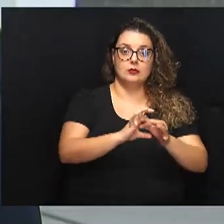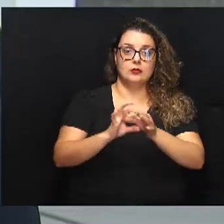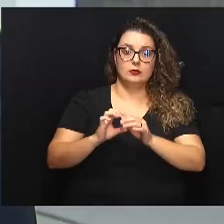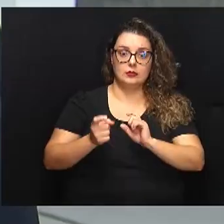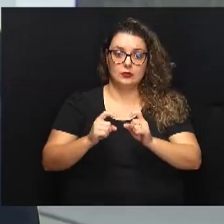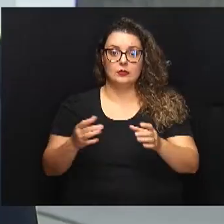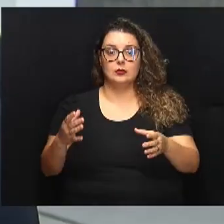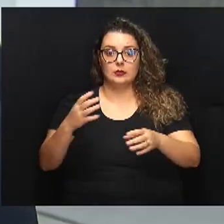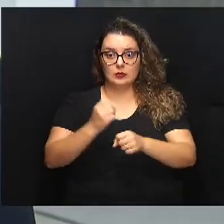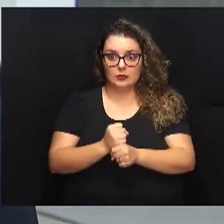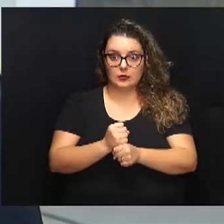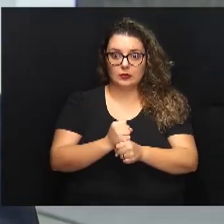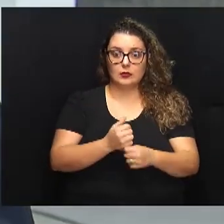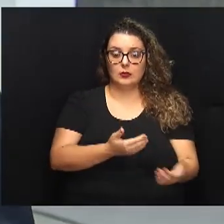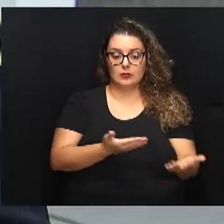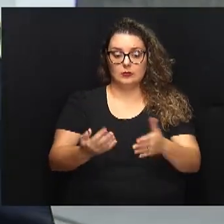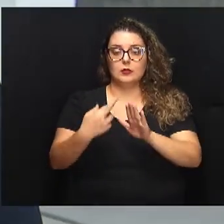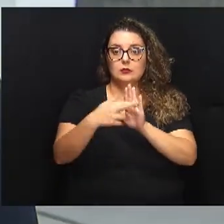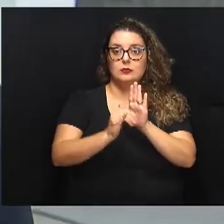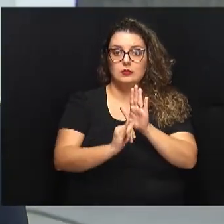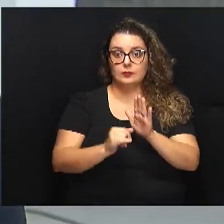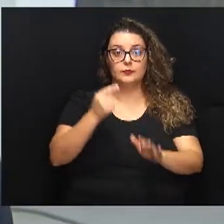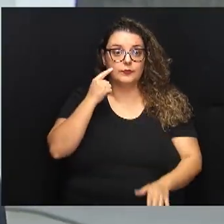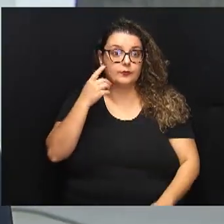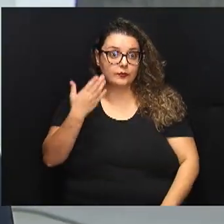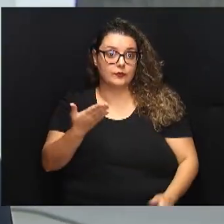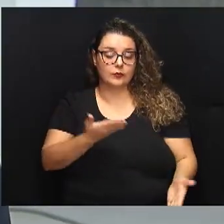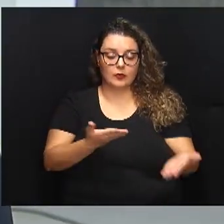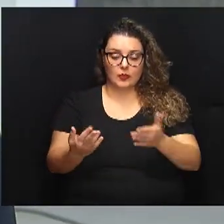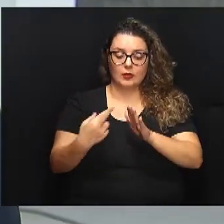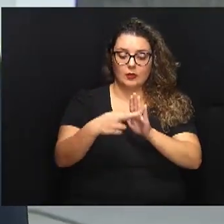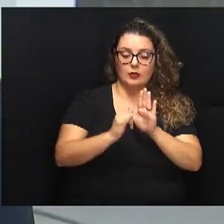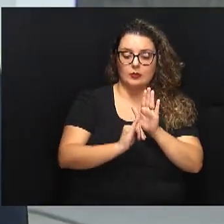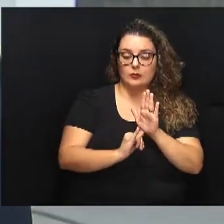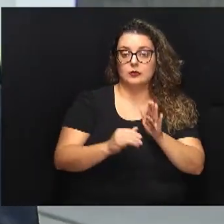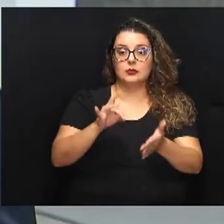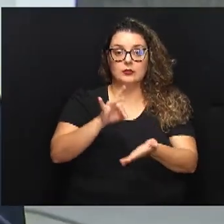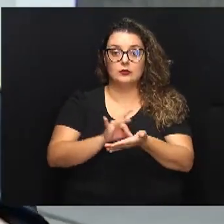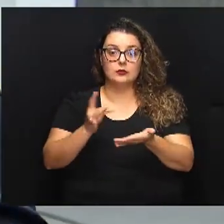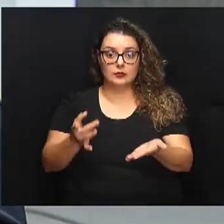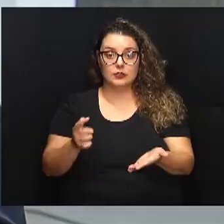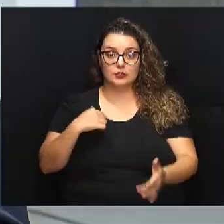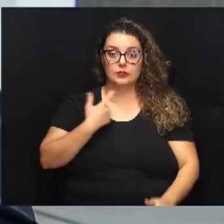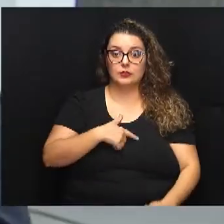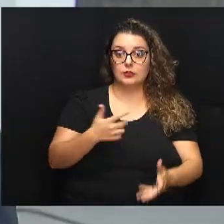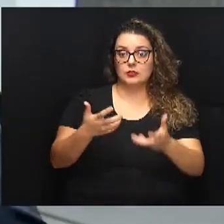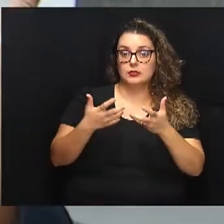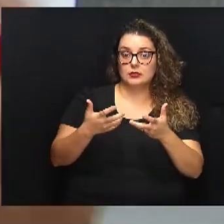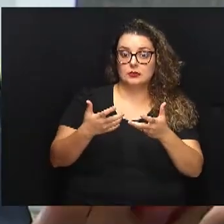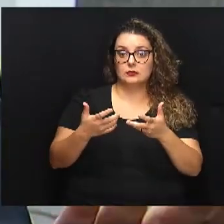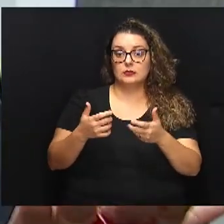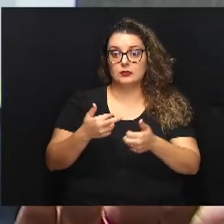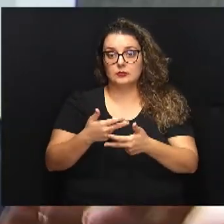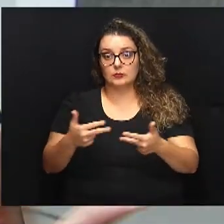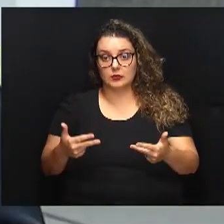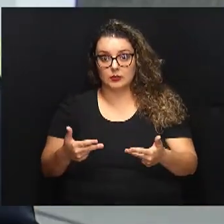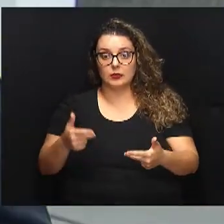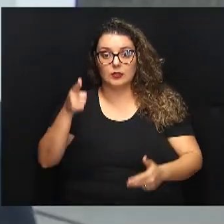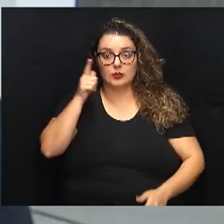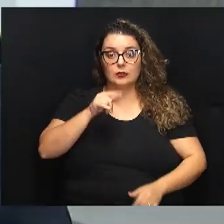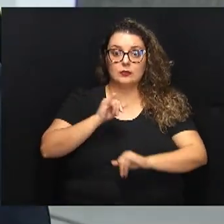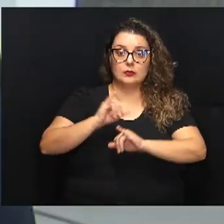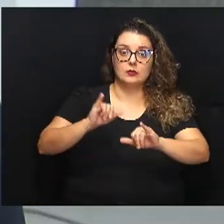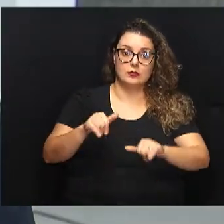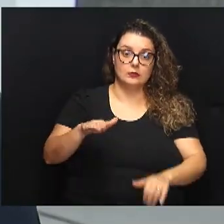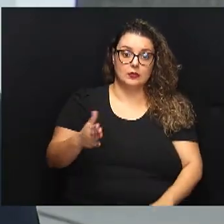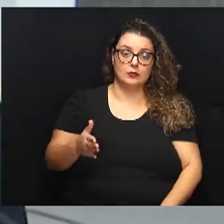agora apresentar o relatório. E a ideia de apresentar o relatório, na verdade, a gente quer fazer algo que também consiga publicizar mais, né?